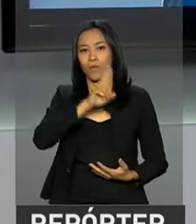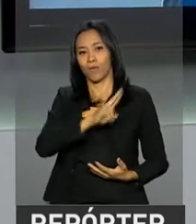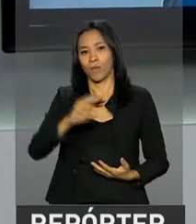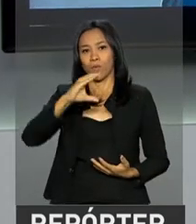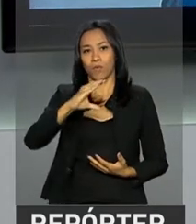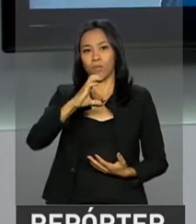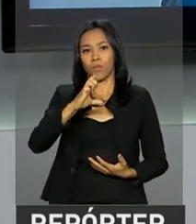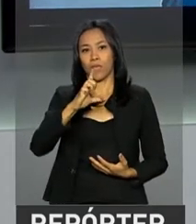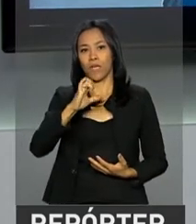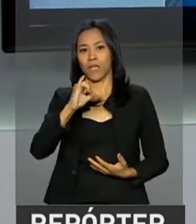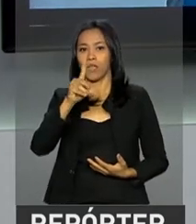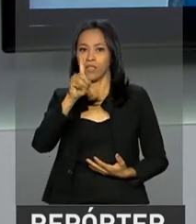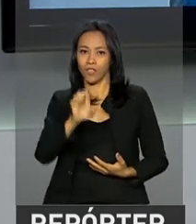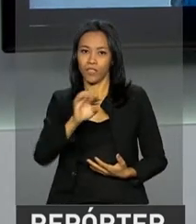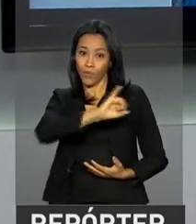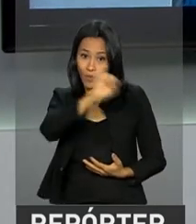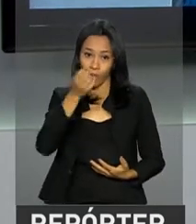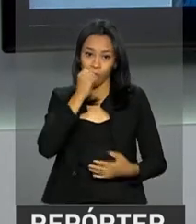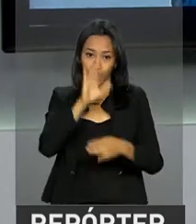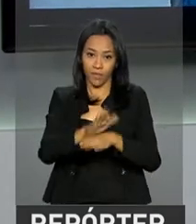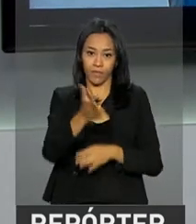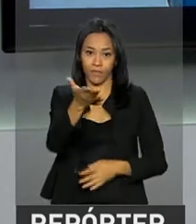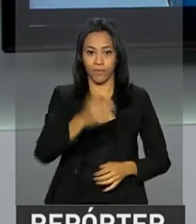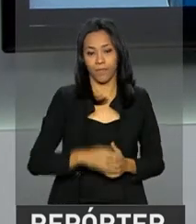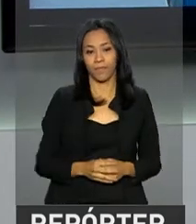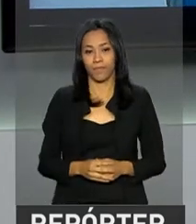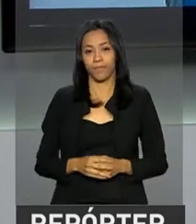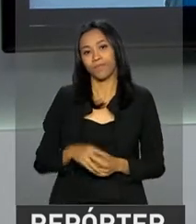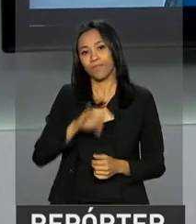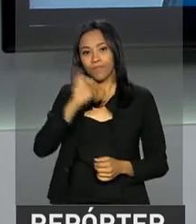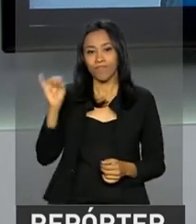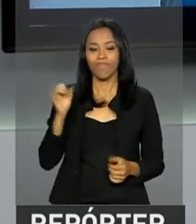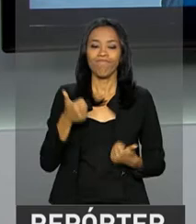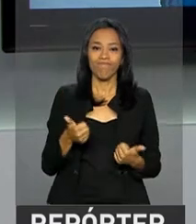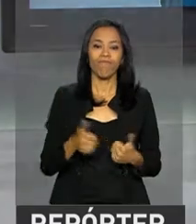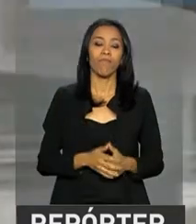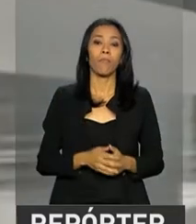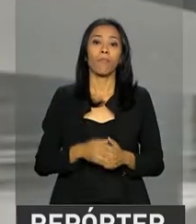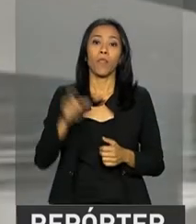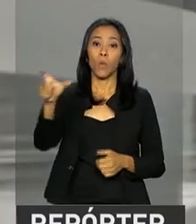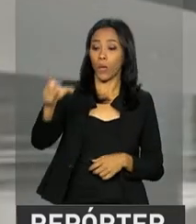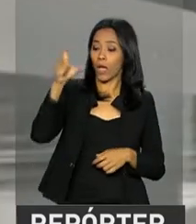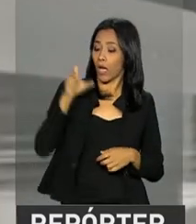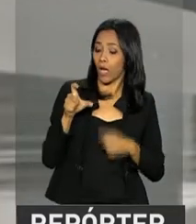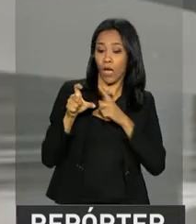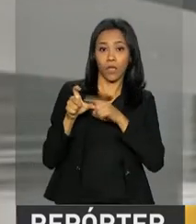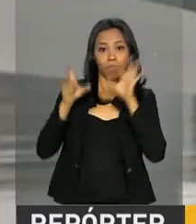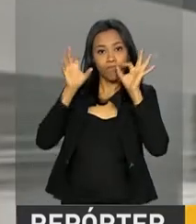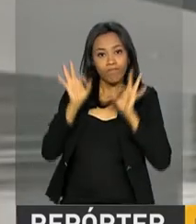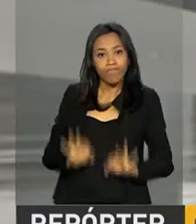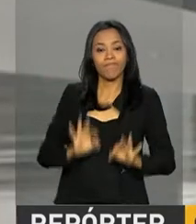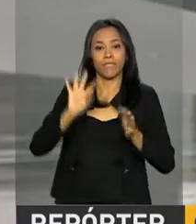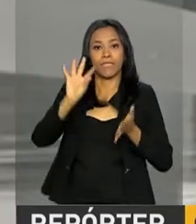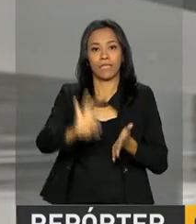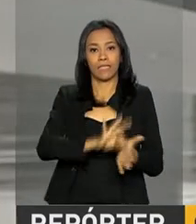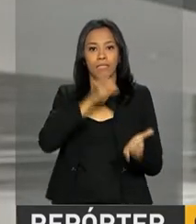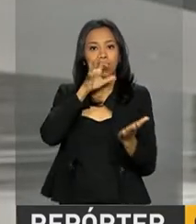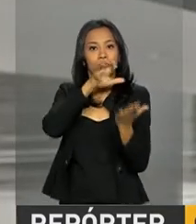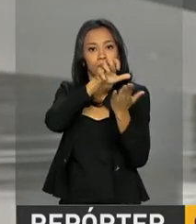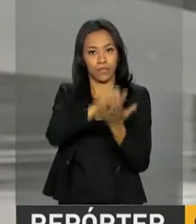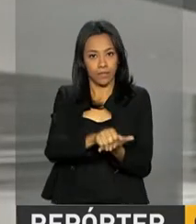lopes olá cleide boa tarde pra você o lata é essa o cartão de confirmação da inscrição do candidato